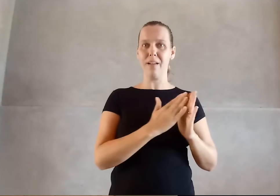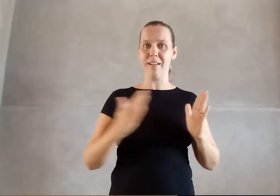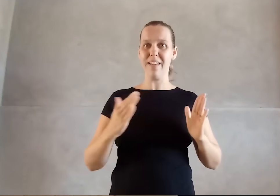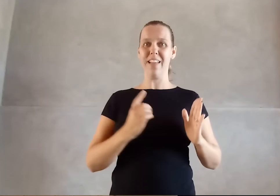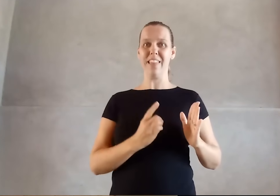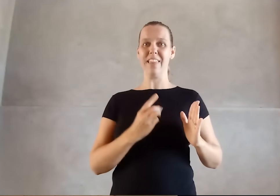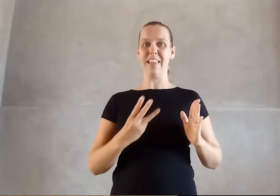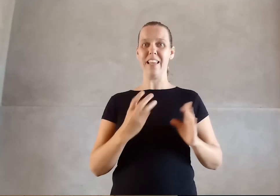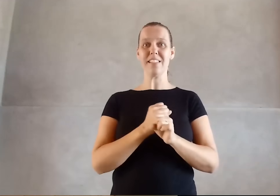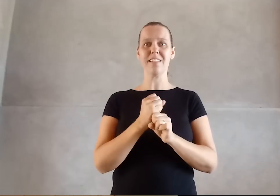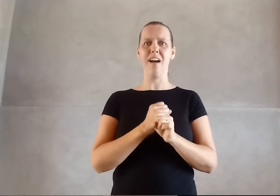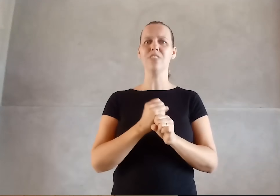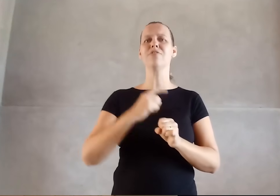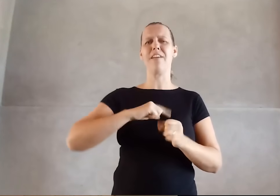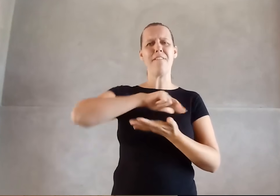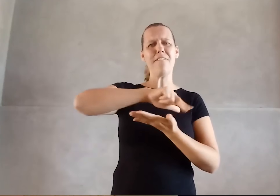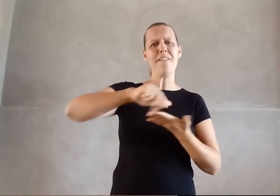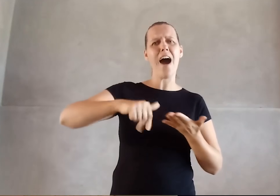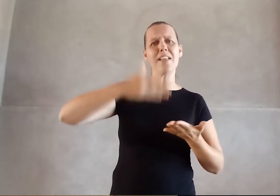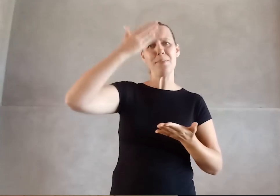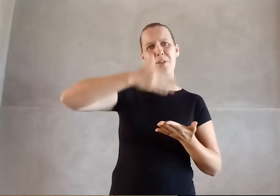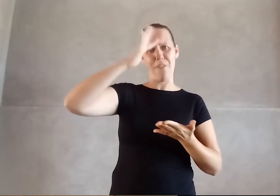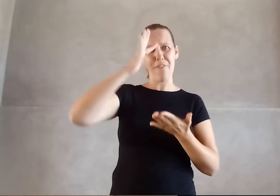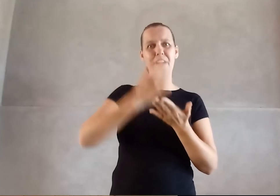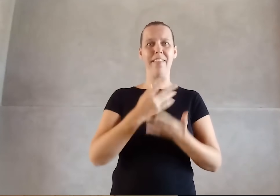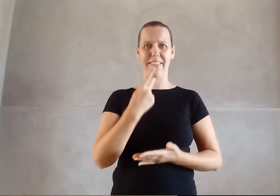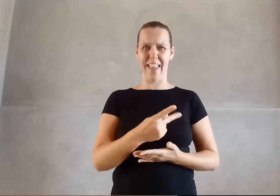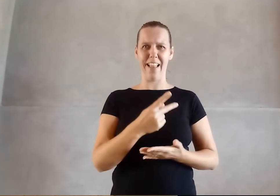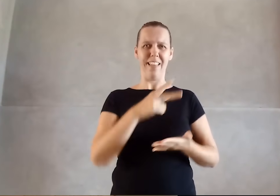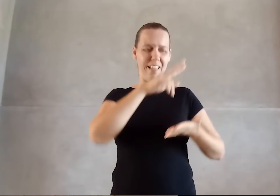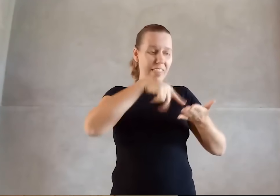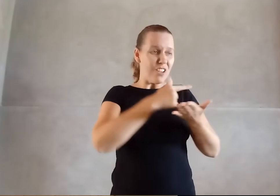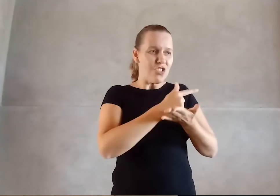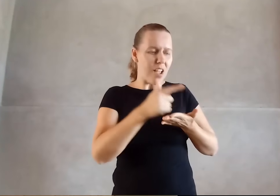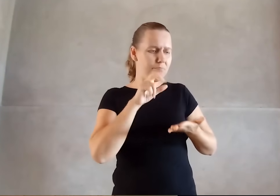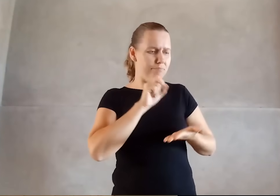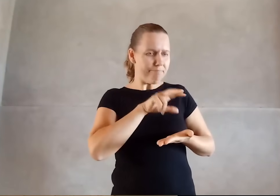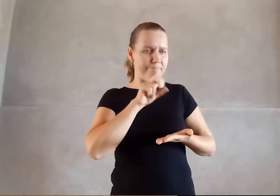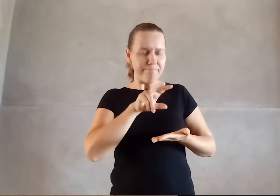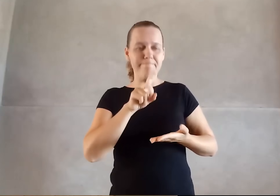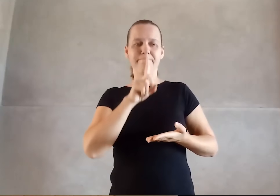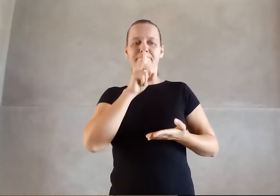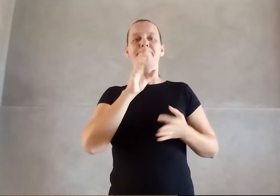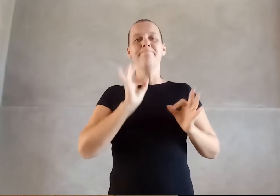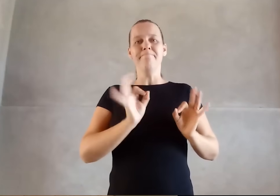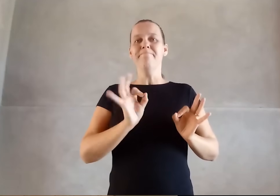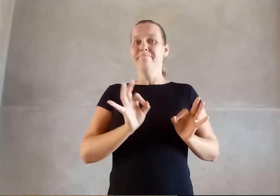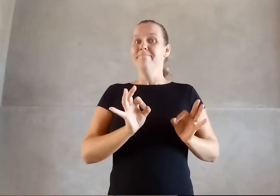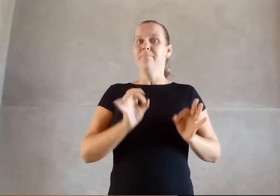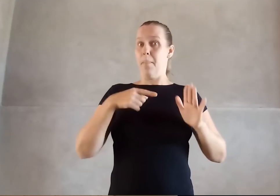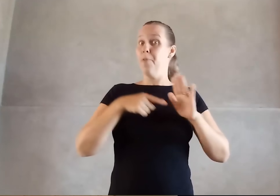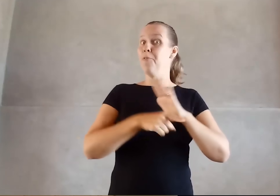governo do Egito. E é profundo isso porque durante esses 13 anos ele foi provado de muitas maneiras. É